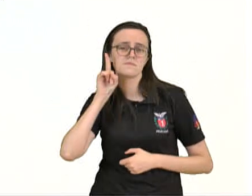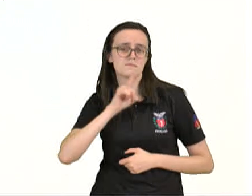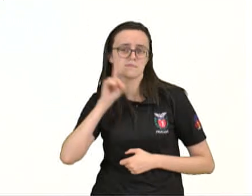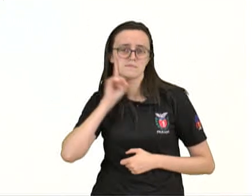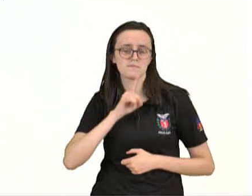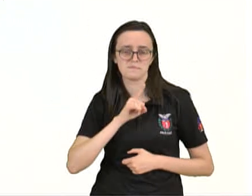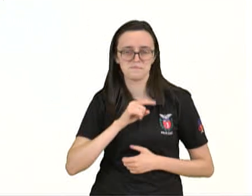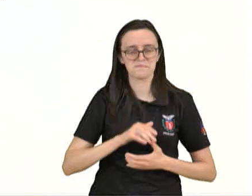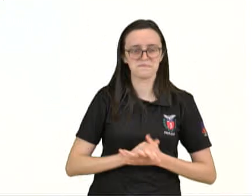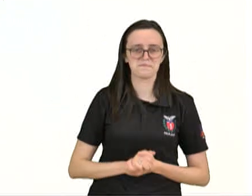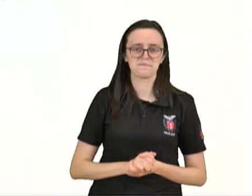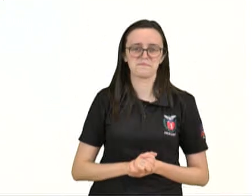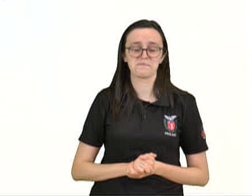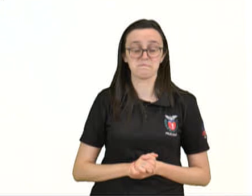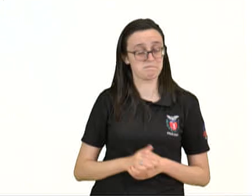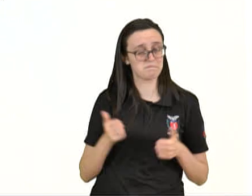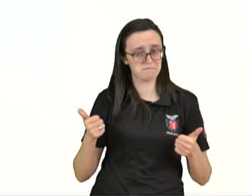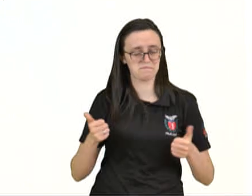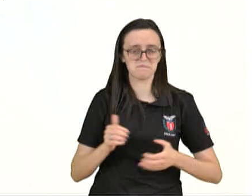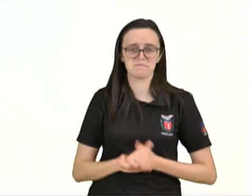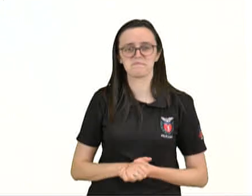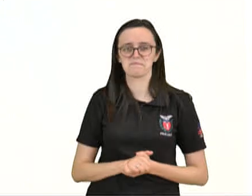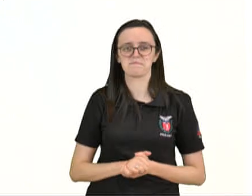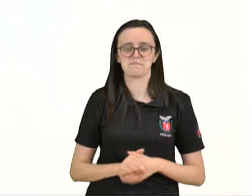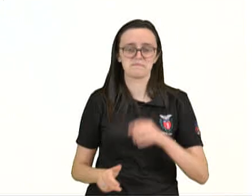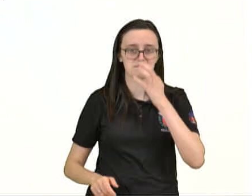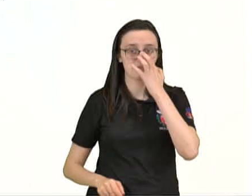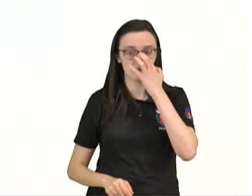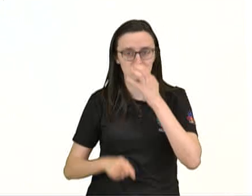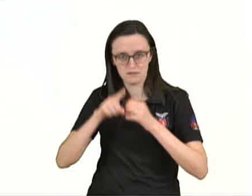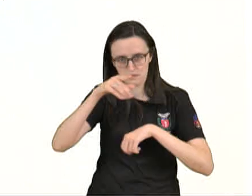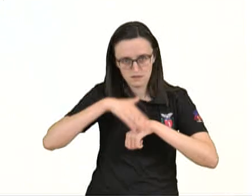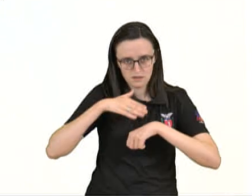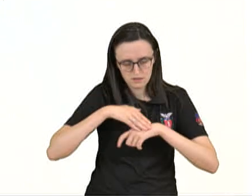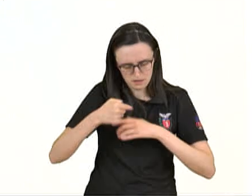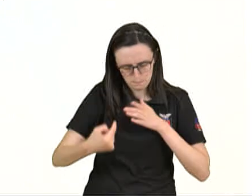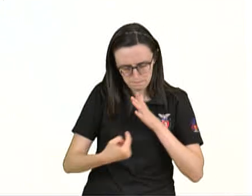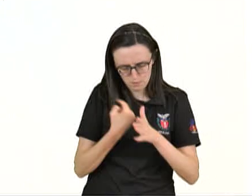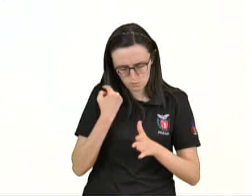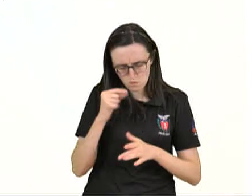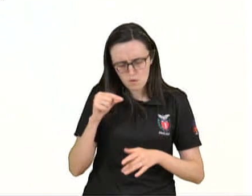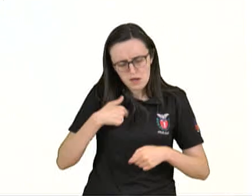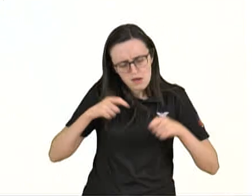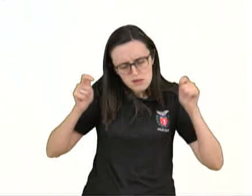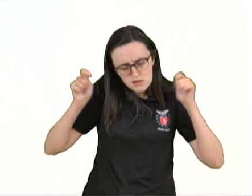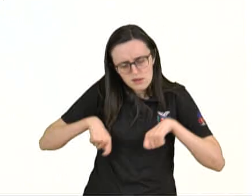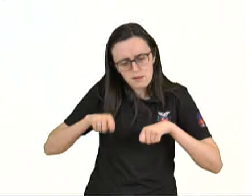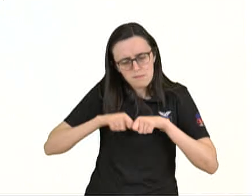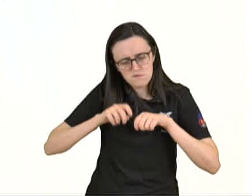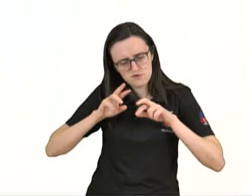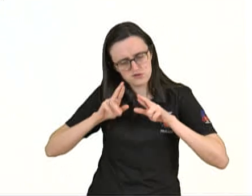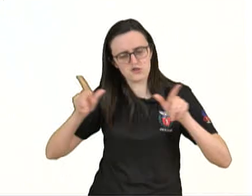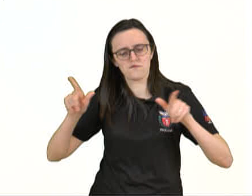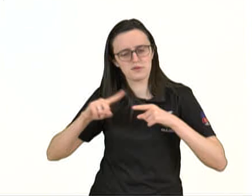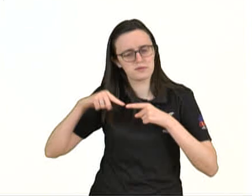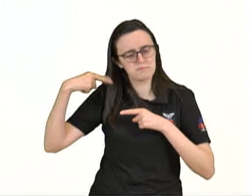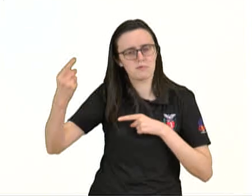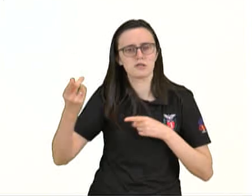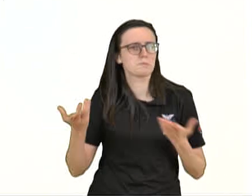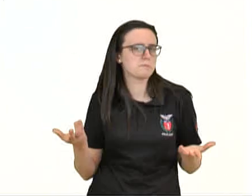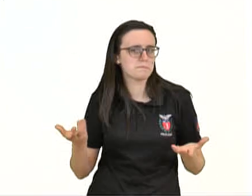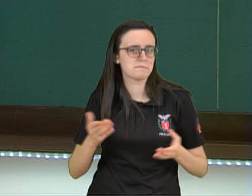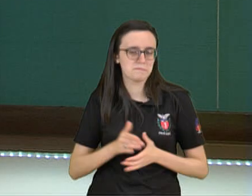Callahan. Ok? Então pergunte-se, o que você poderia fazer diferente na próxima